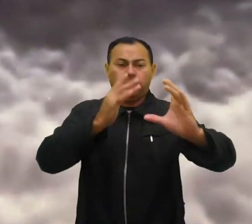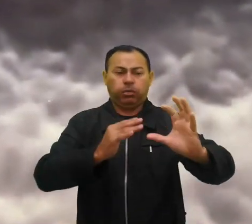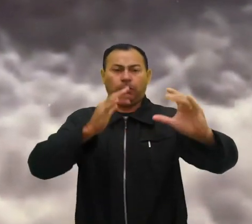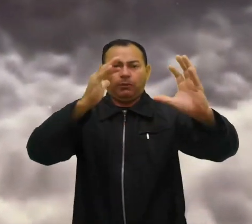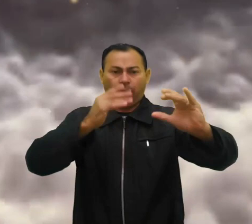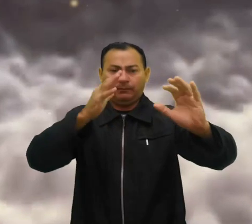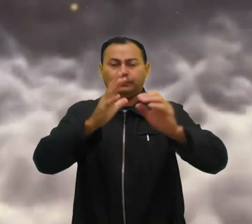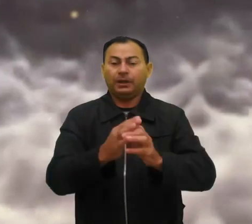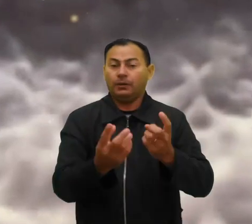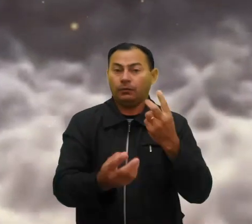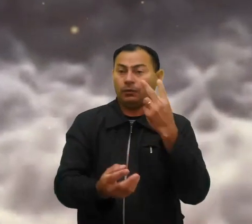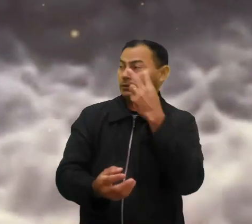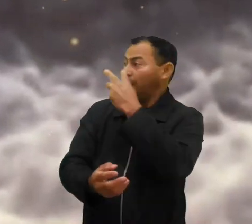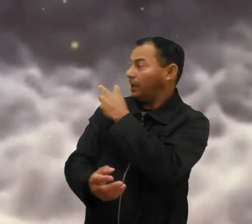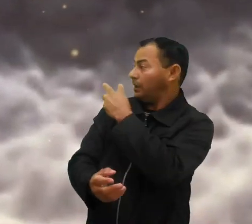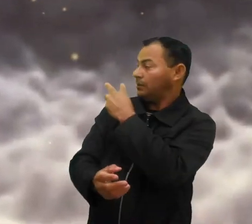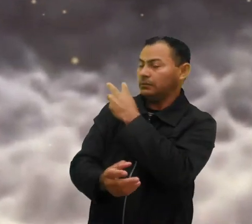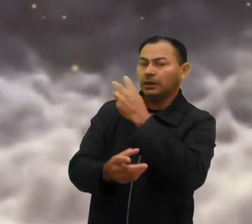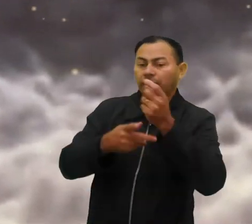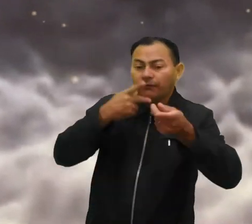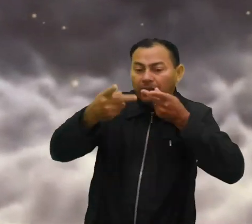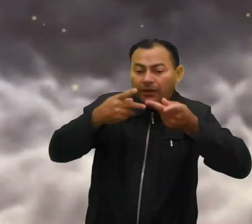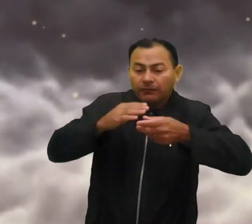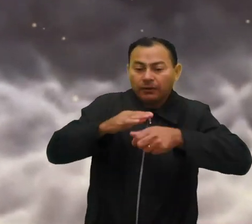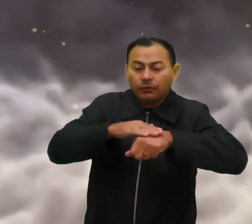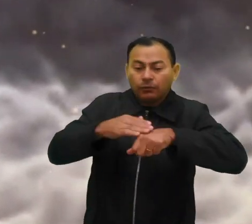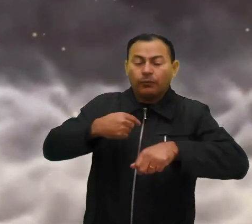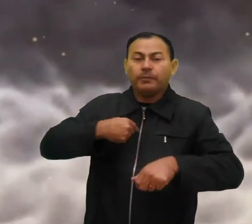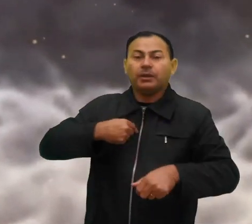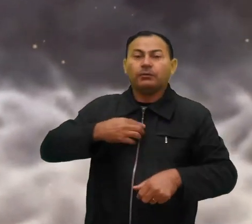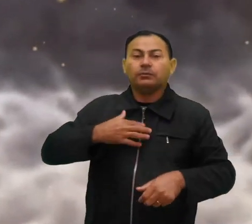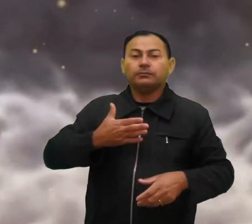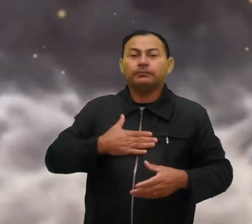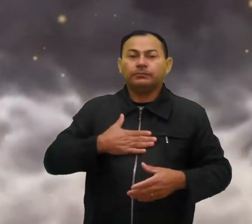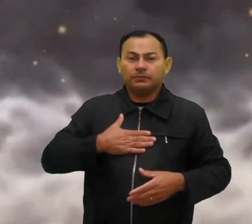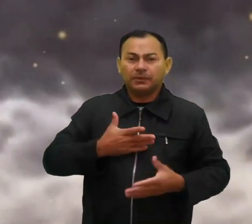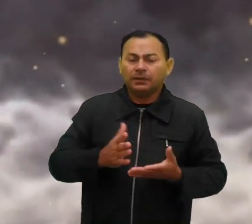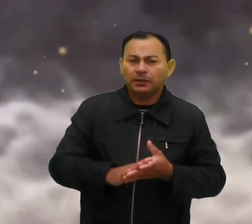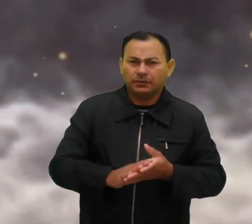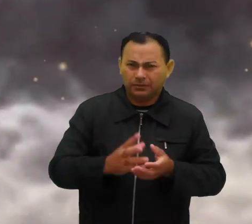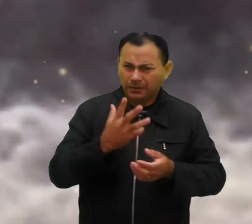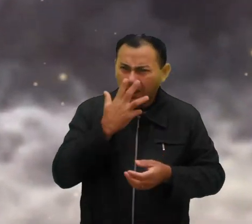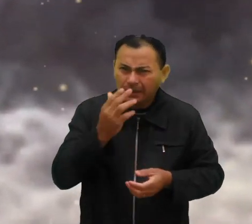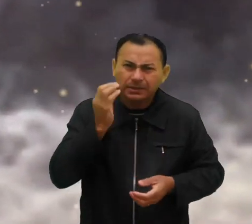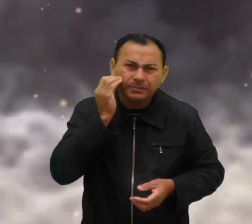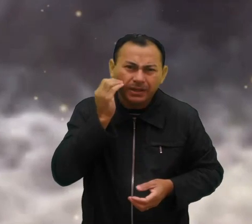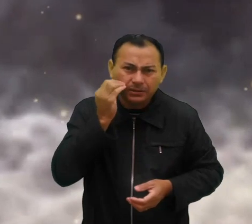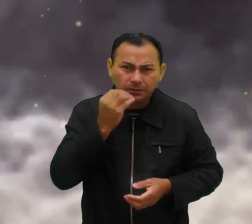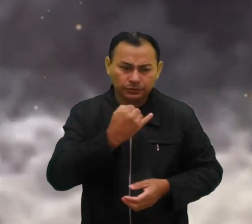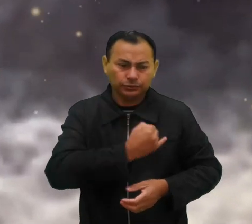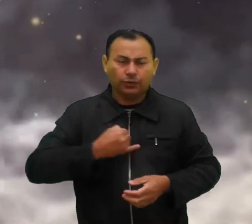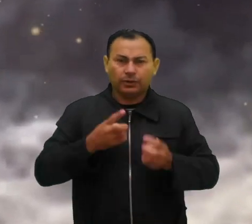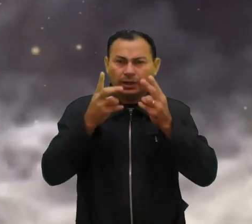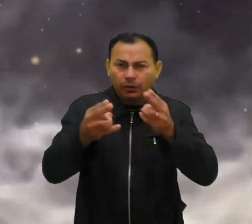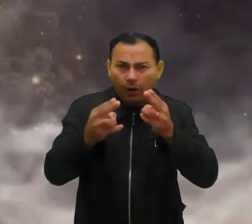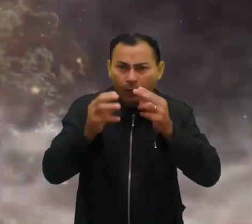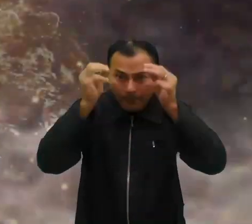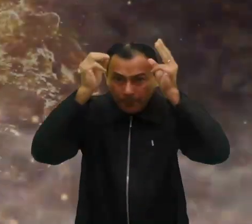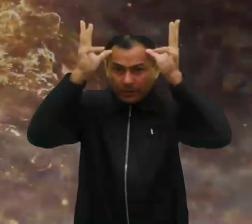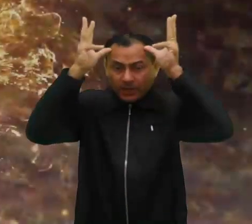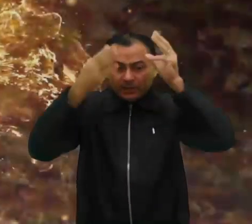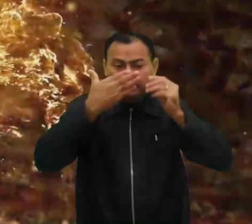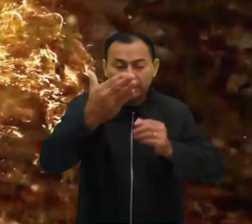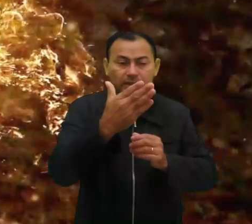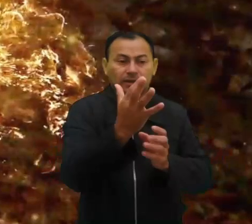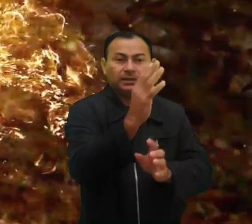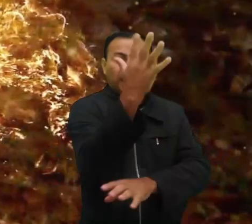trombeta. Voltei-me para ver quem falava comigo. Você não acha que a experiência de João é parecida com a experiência de Moisés diante